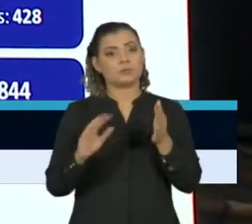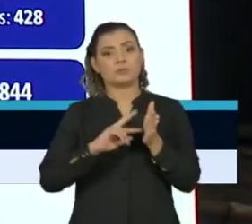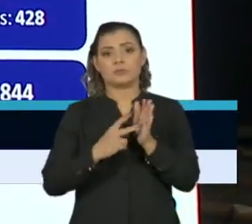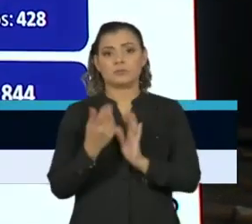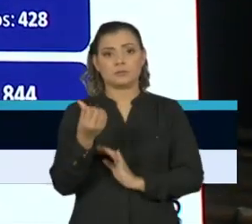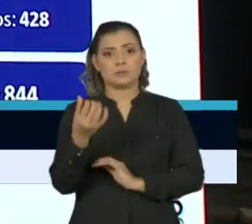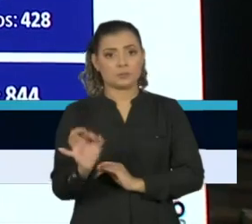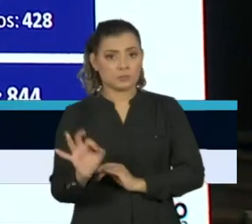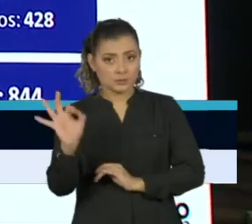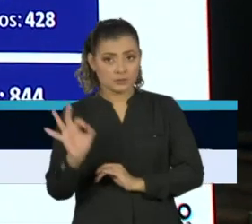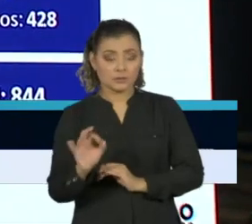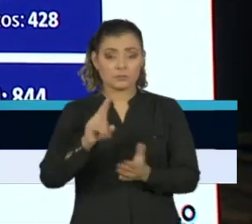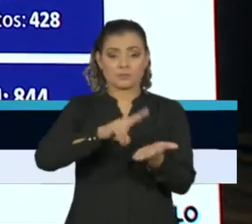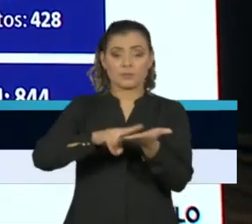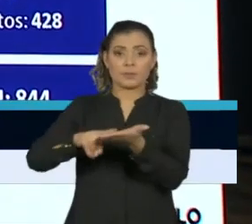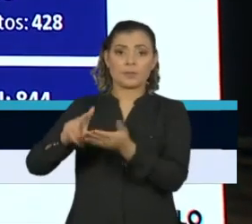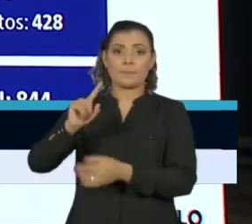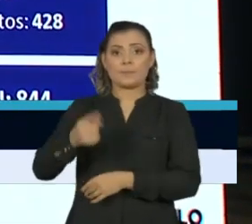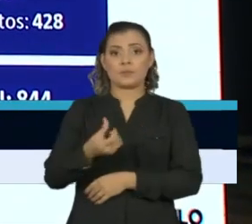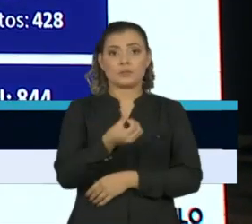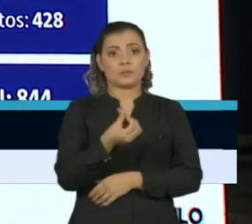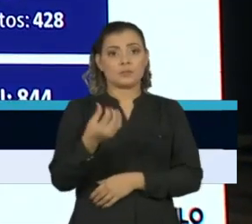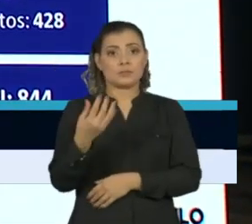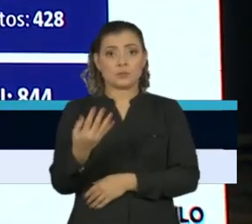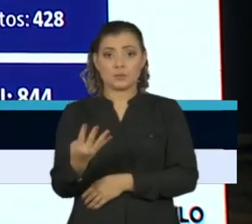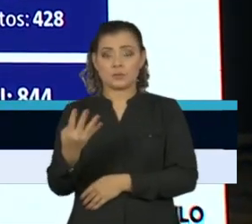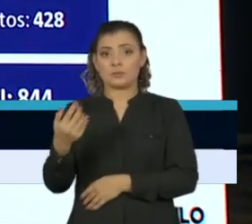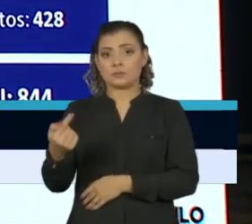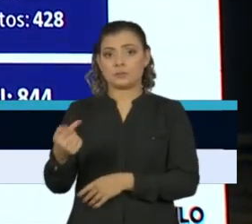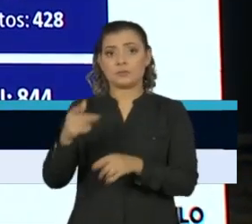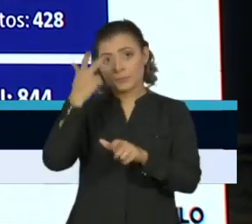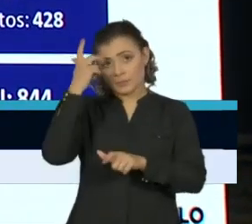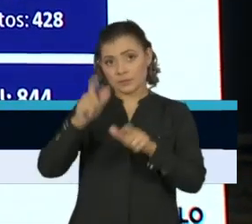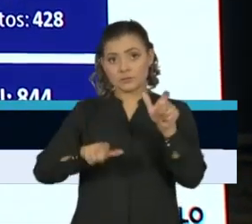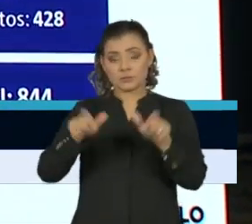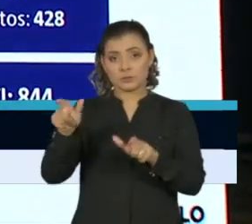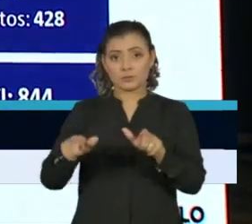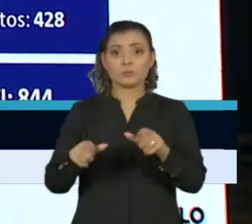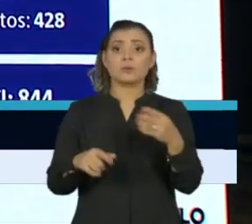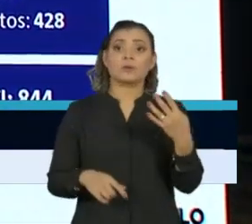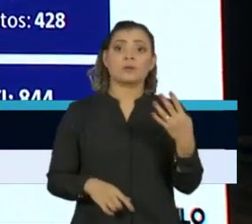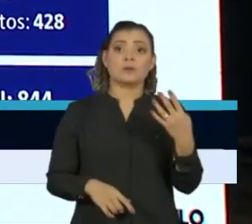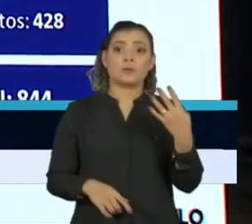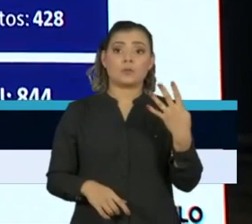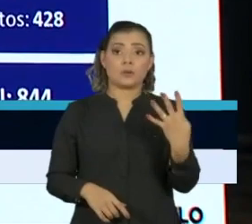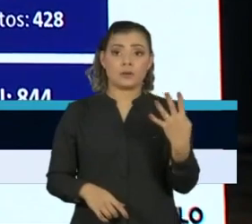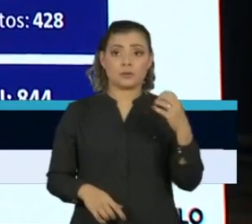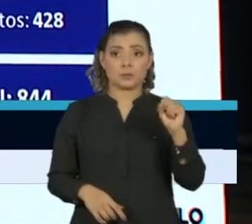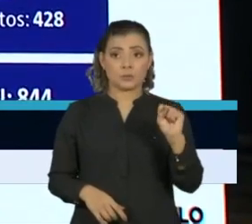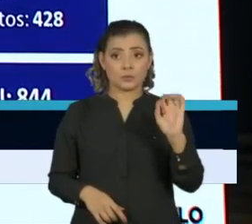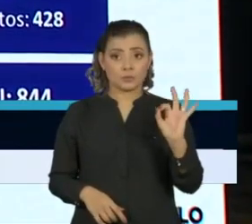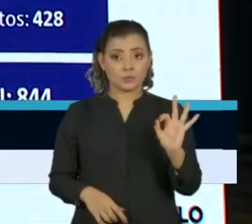Internados são 1.640 pessoas e 48 pessoas,